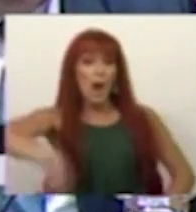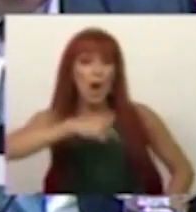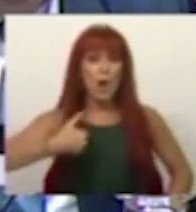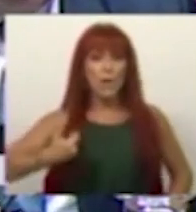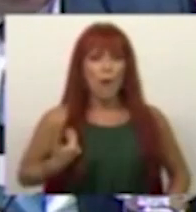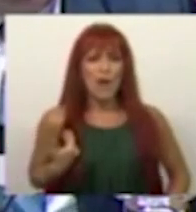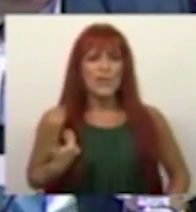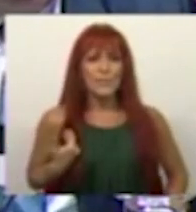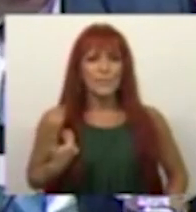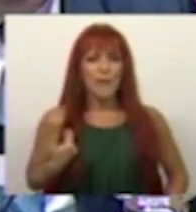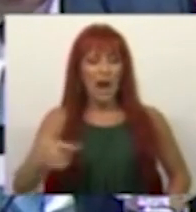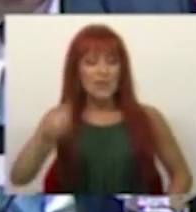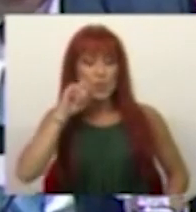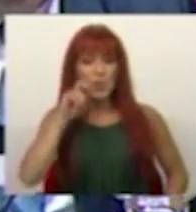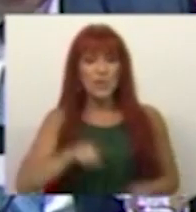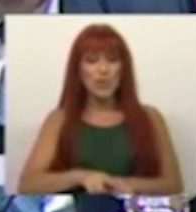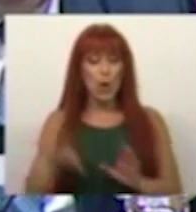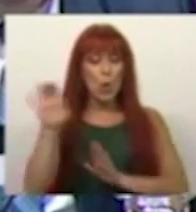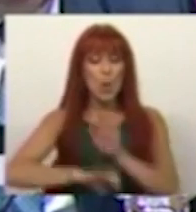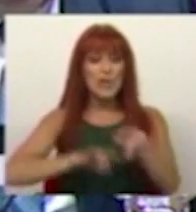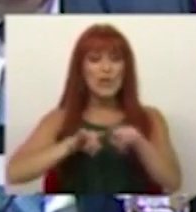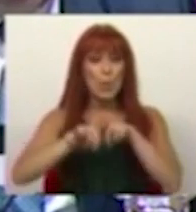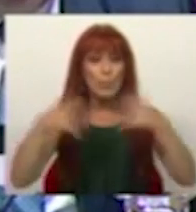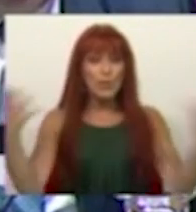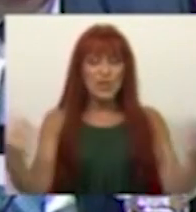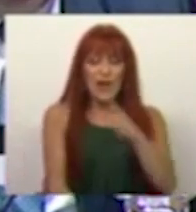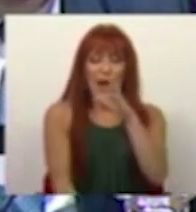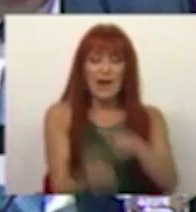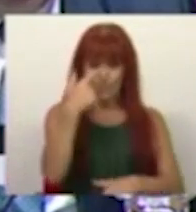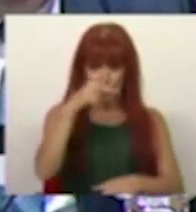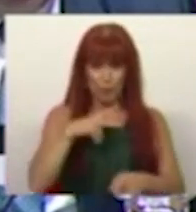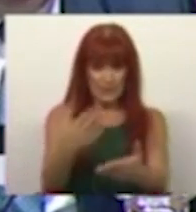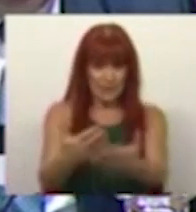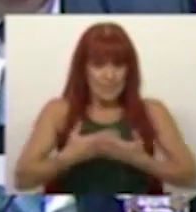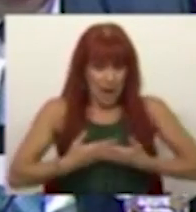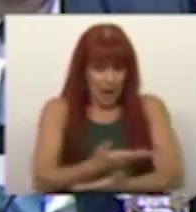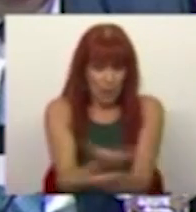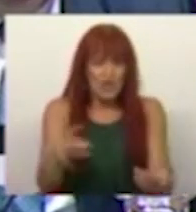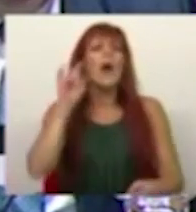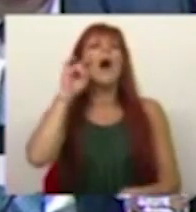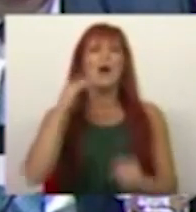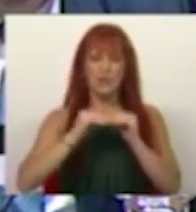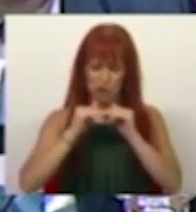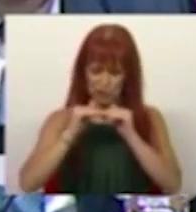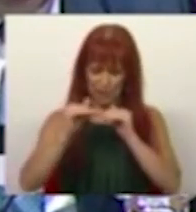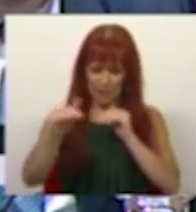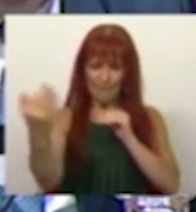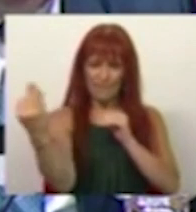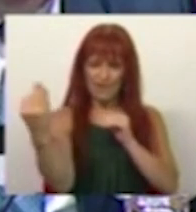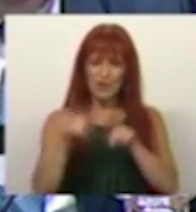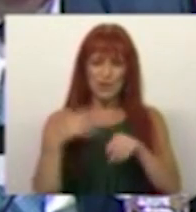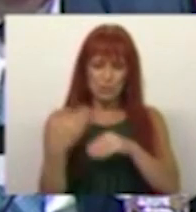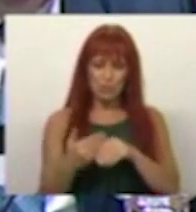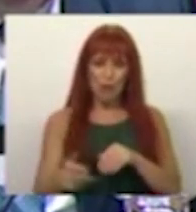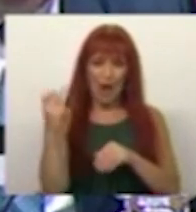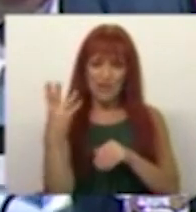nós assegurar que estas condições políticas criadas pelos portugueses assegurem estabilidade efetiva ao